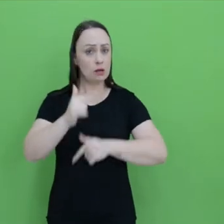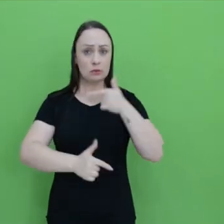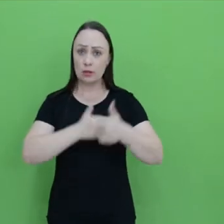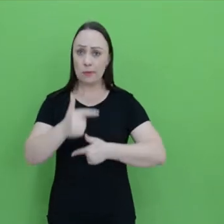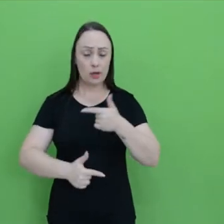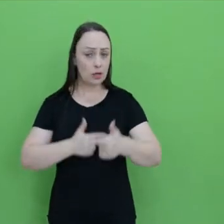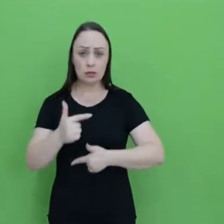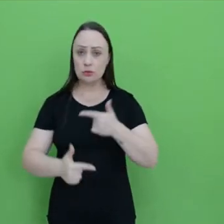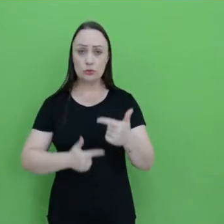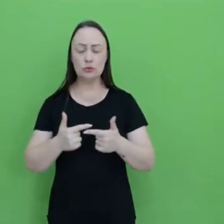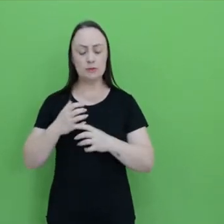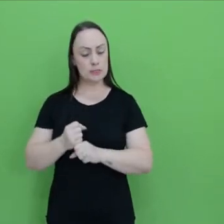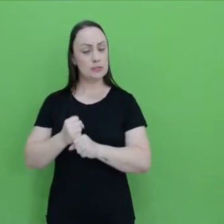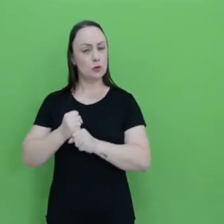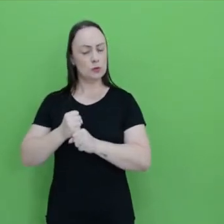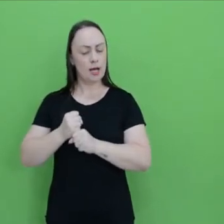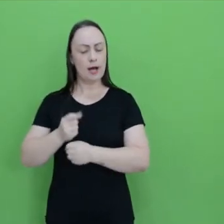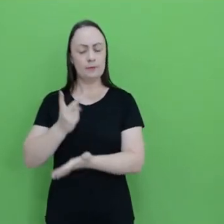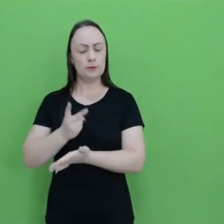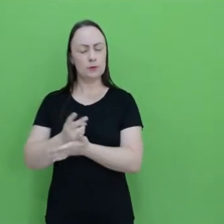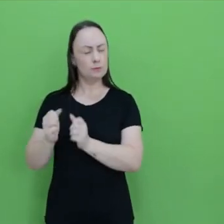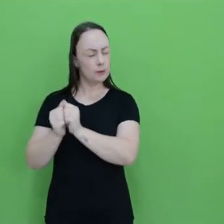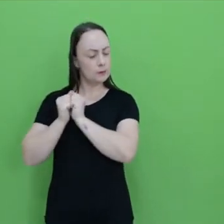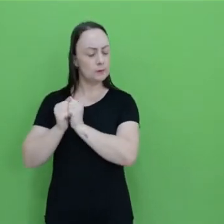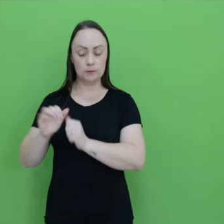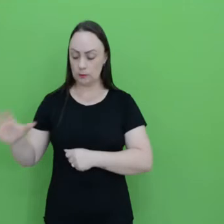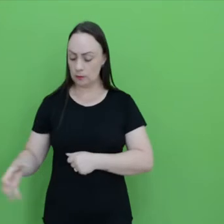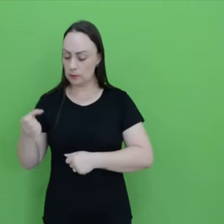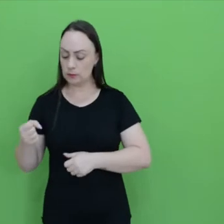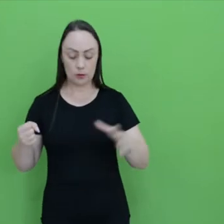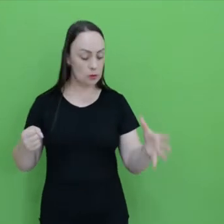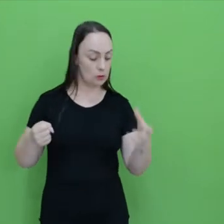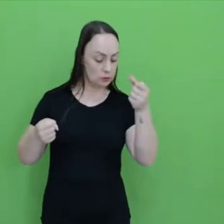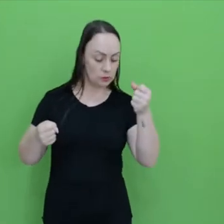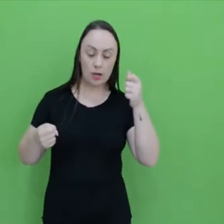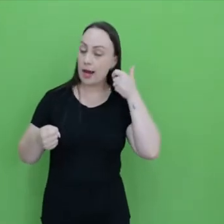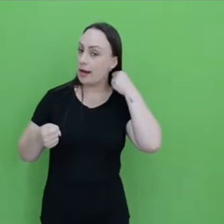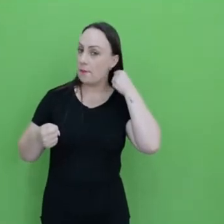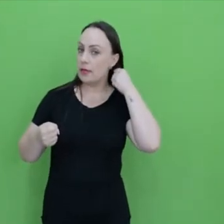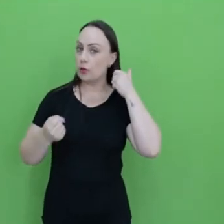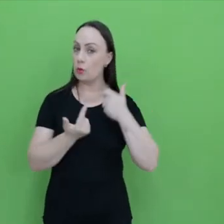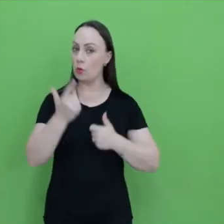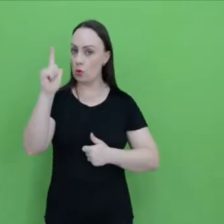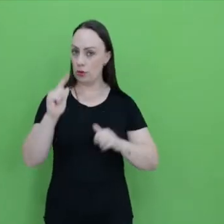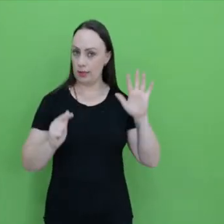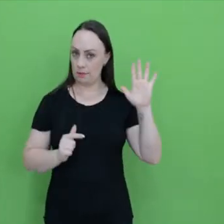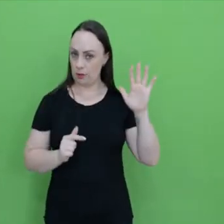trabalho. E eles seguravam os seus pertences com uma das mãos e os cabelos de Doia com a